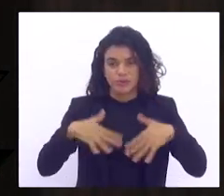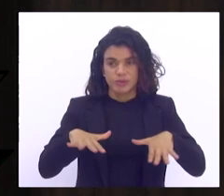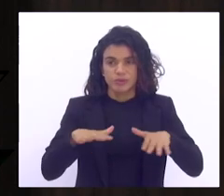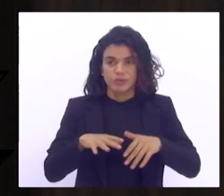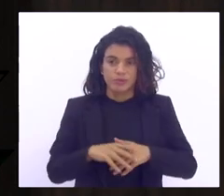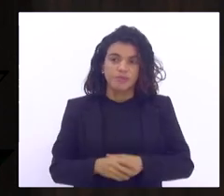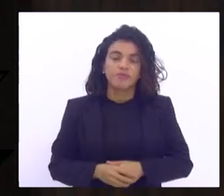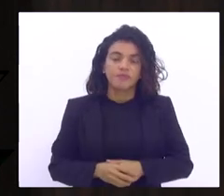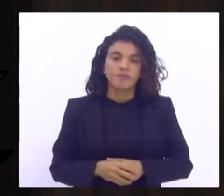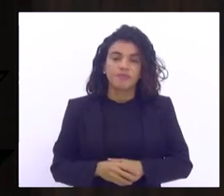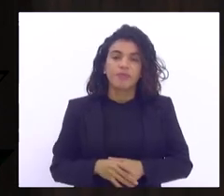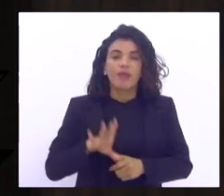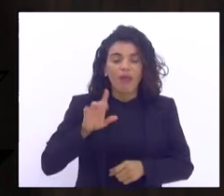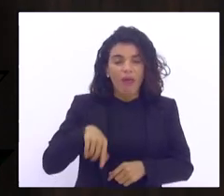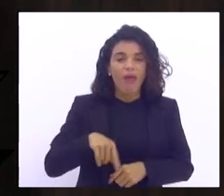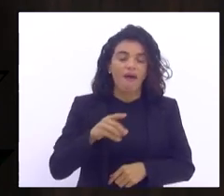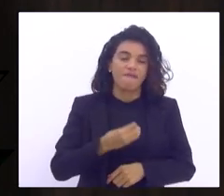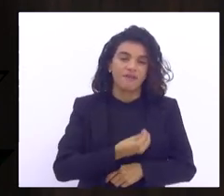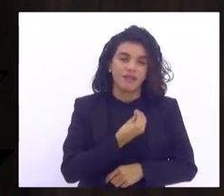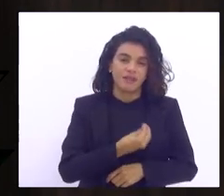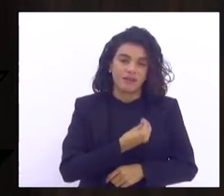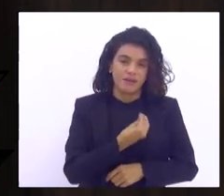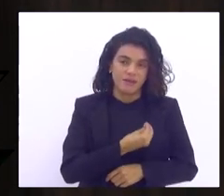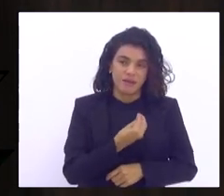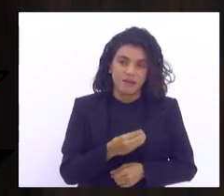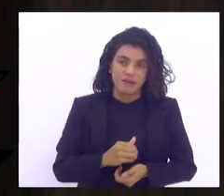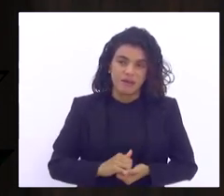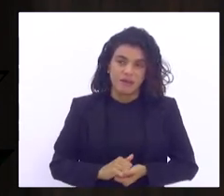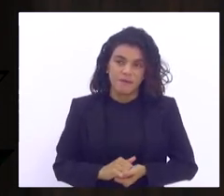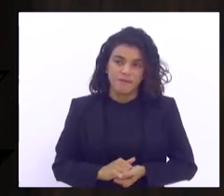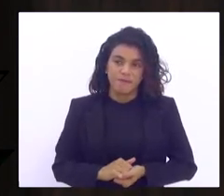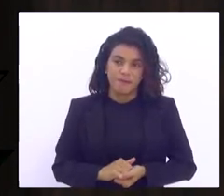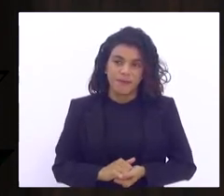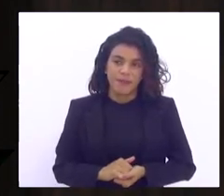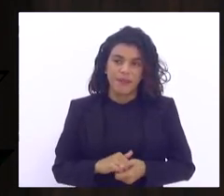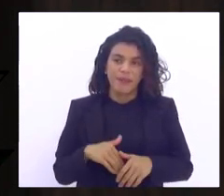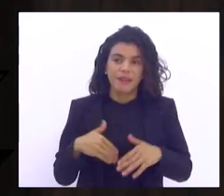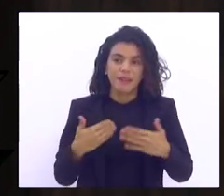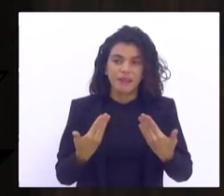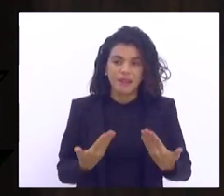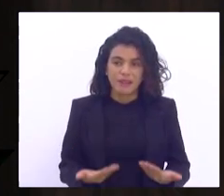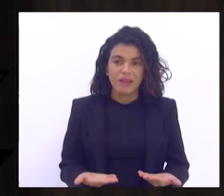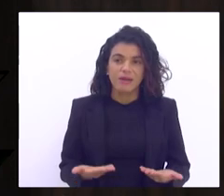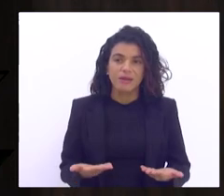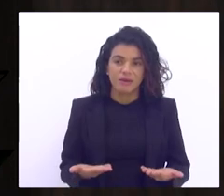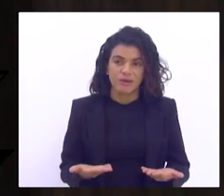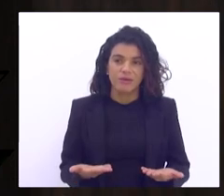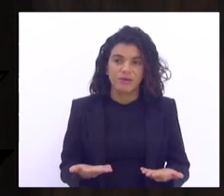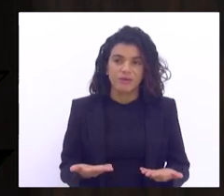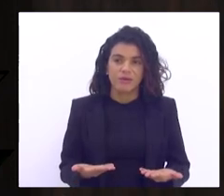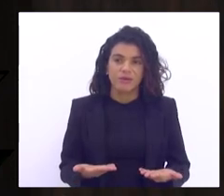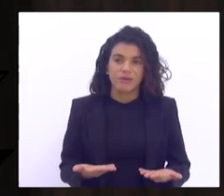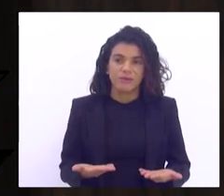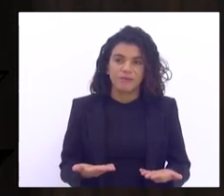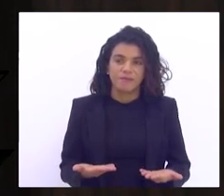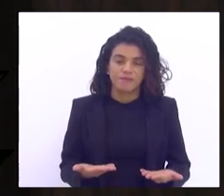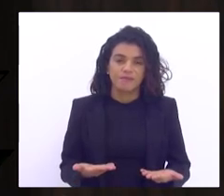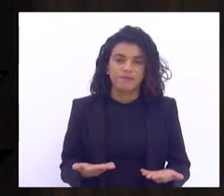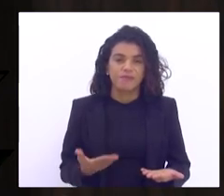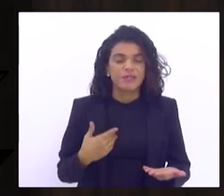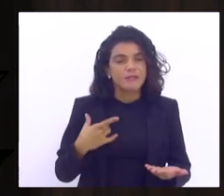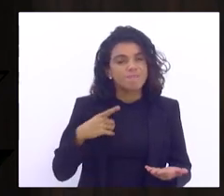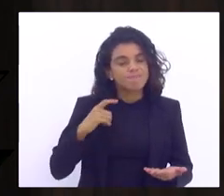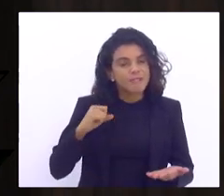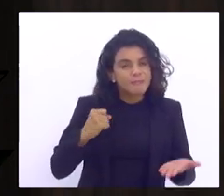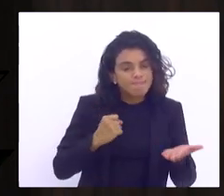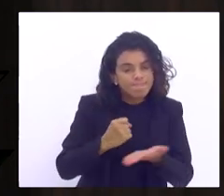como disse, que é justamente a vida. Então, meus caros, a gente precisa se subsidiar de, não